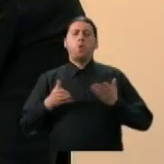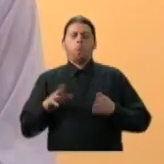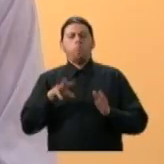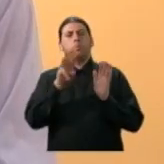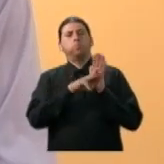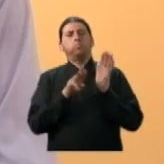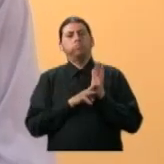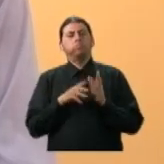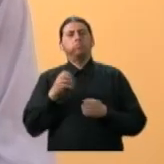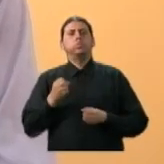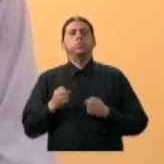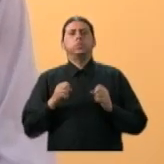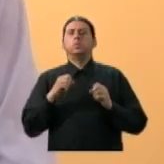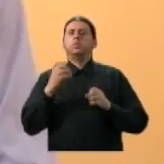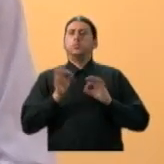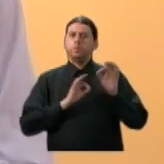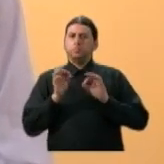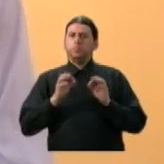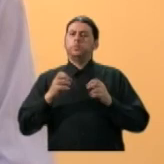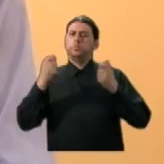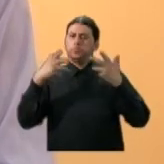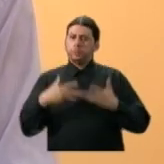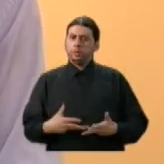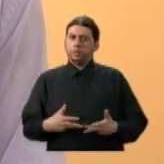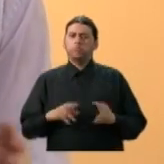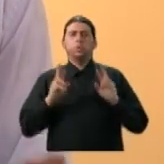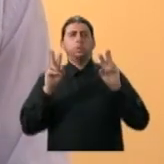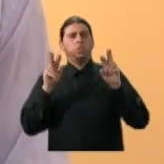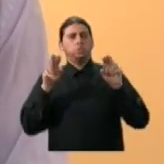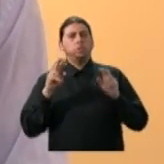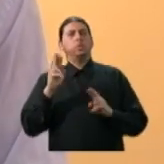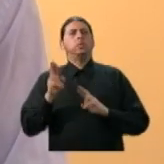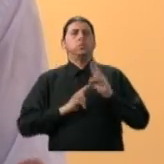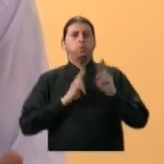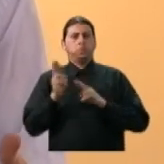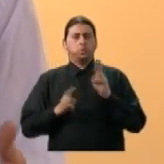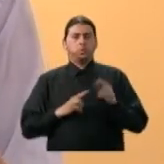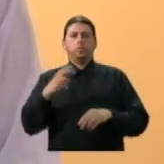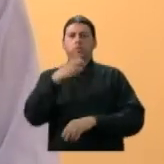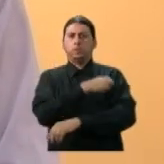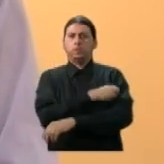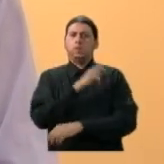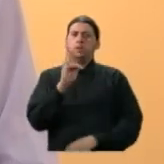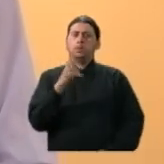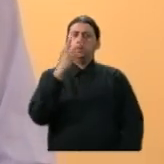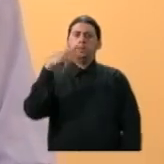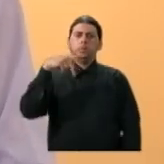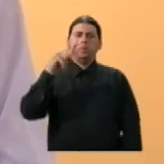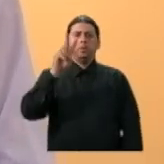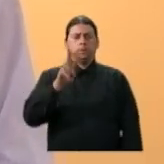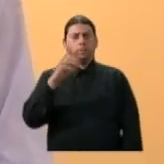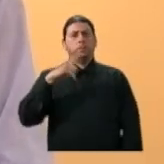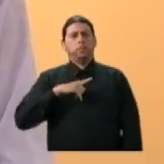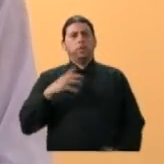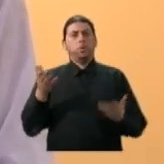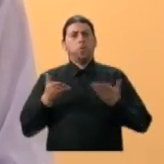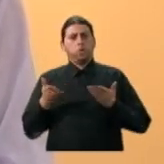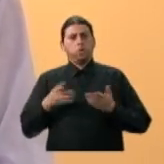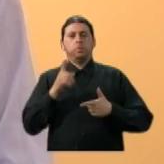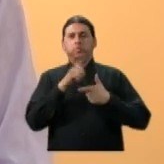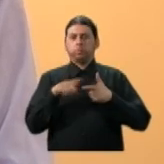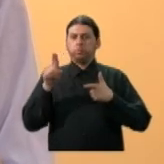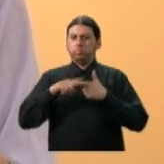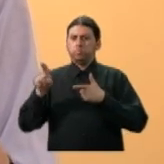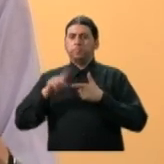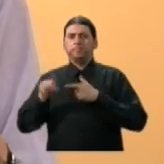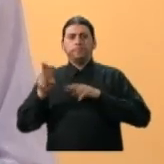falando sobre as questões relacionadas à vacinação do HPV. A gente está enfrentando aí uma série de problemas,